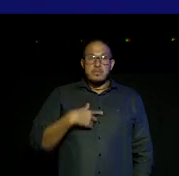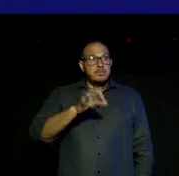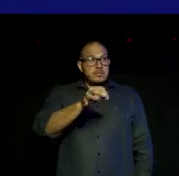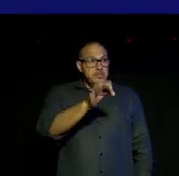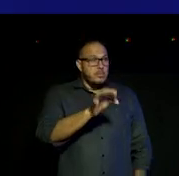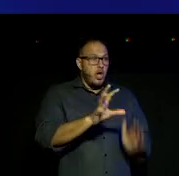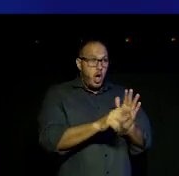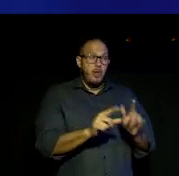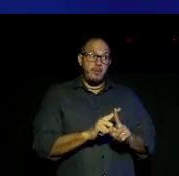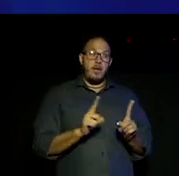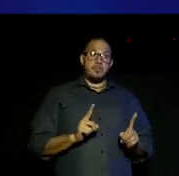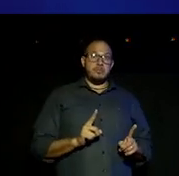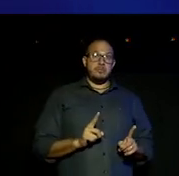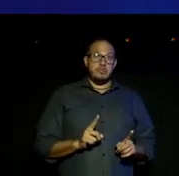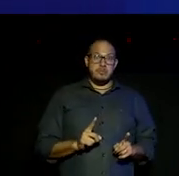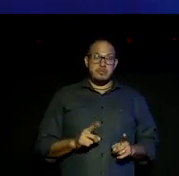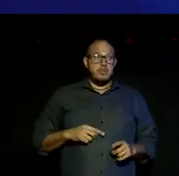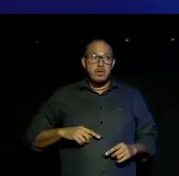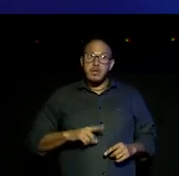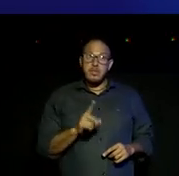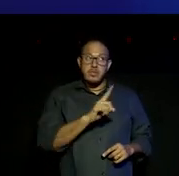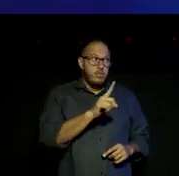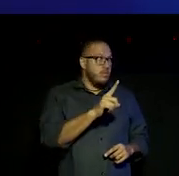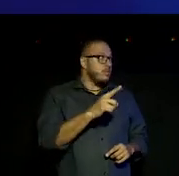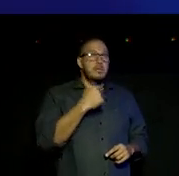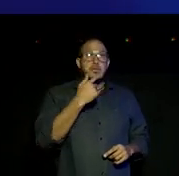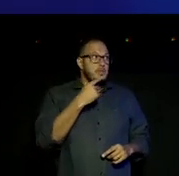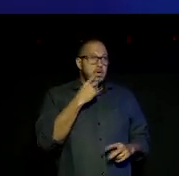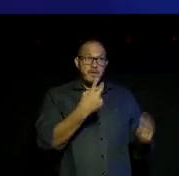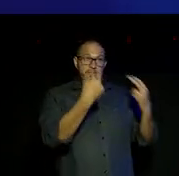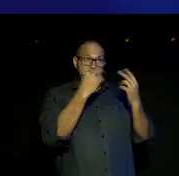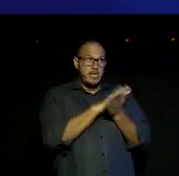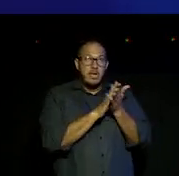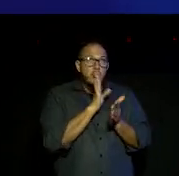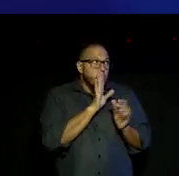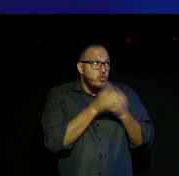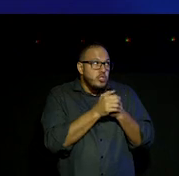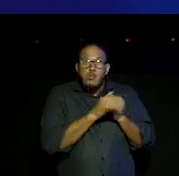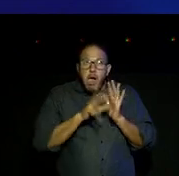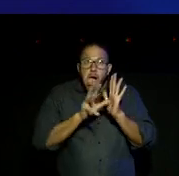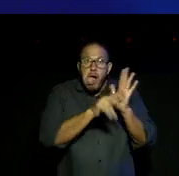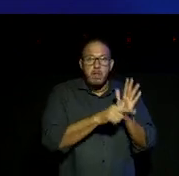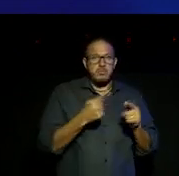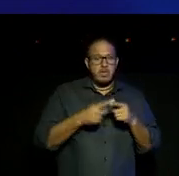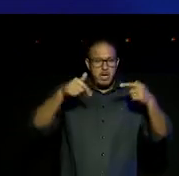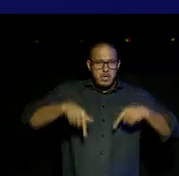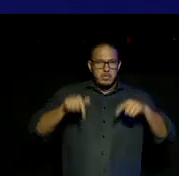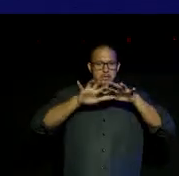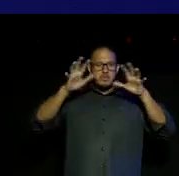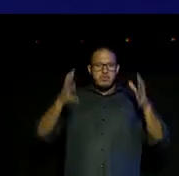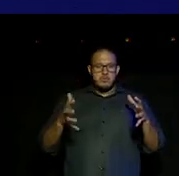tudo que vocês puderem, mas com uma condição: não deixem que ninguém te veja, porque esse é um